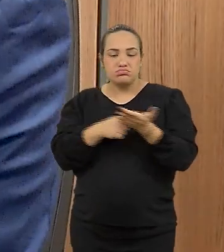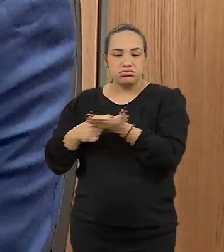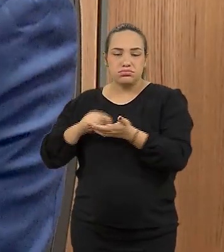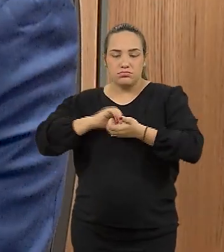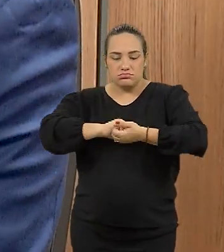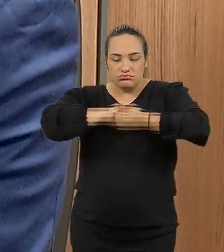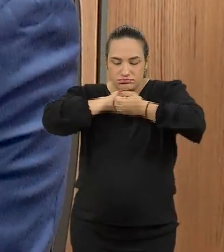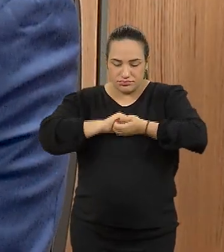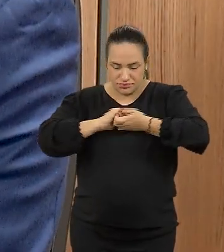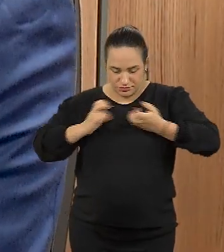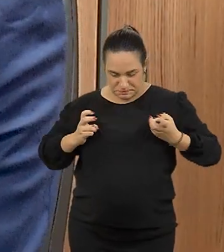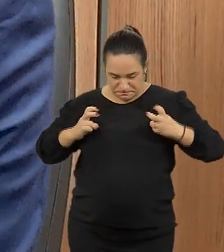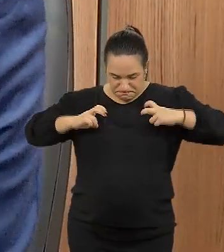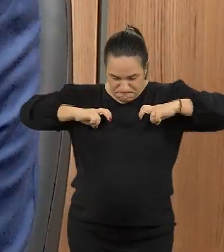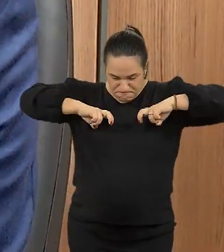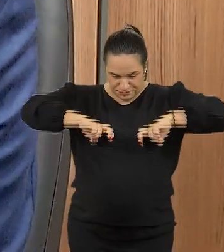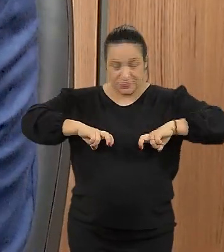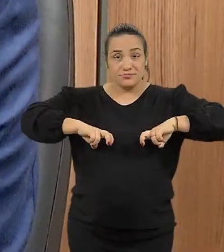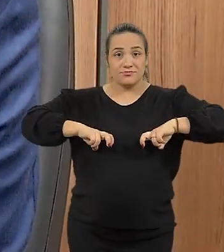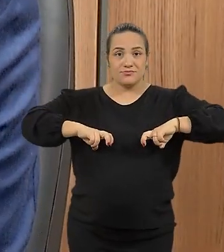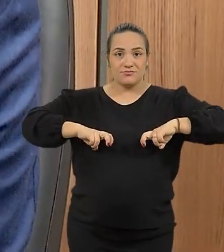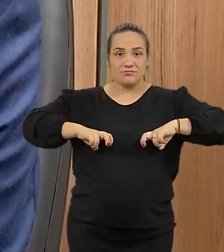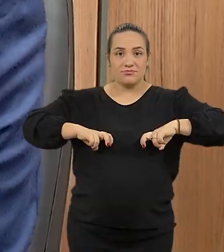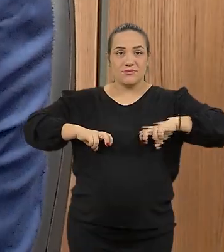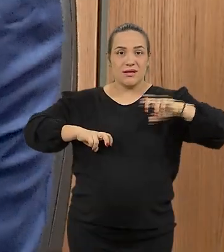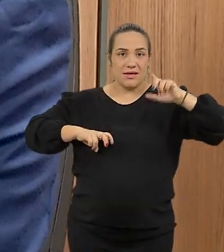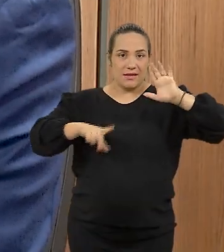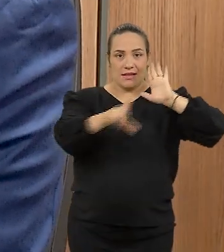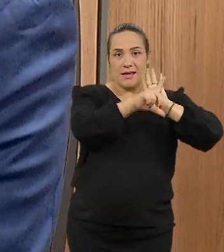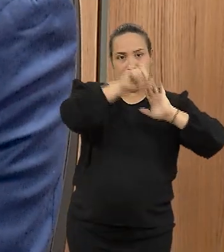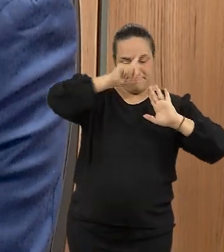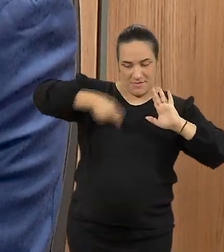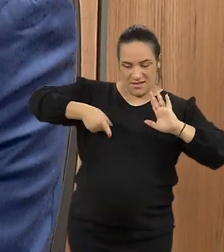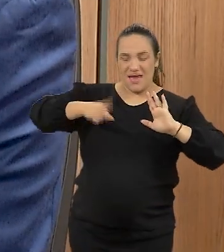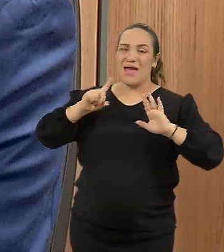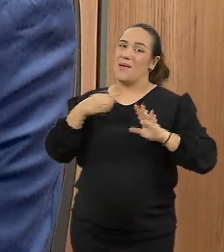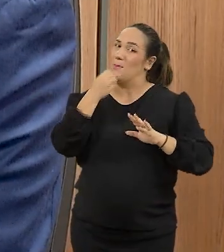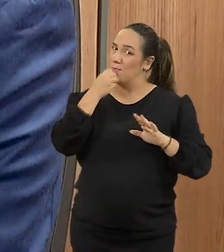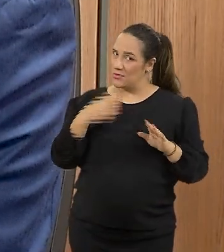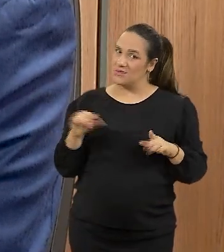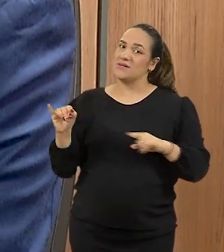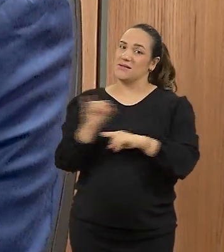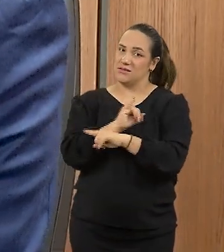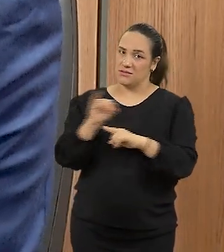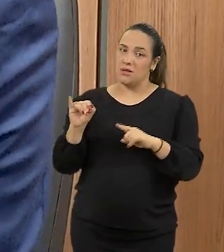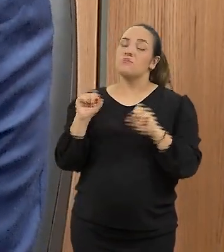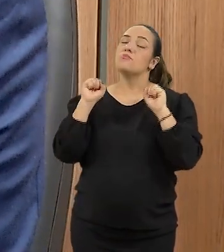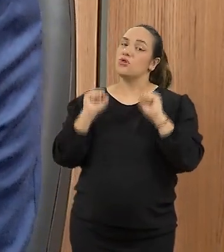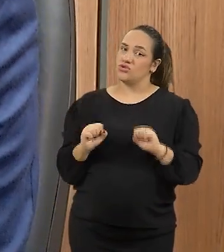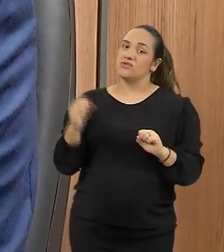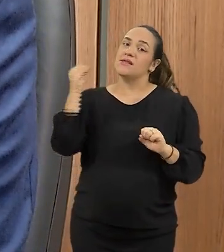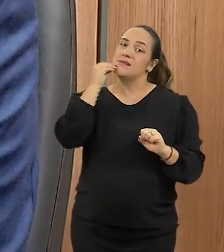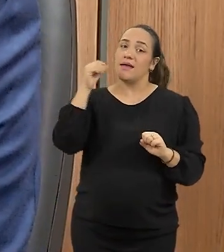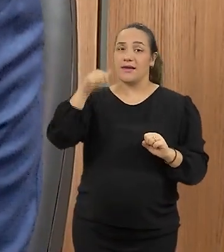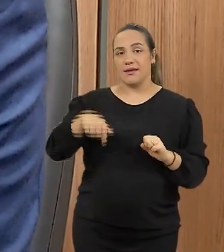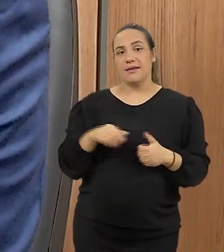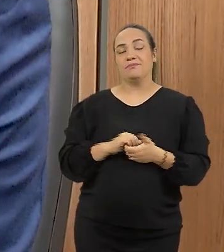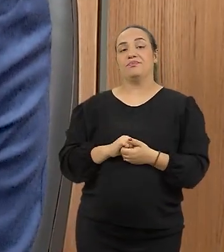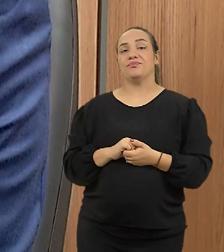conciliação, com força de lei, ela seria uma grande medida, uma medida que poderia ser